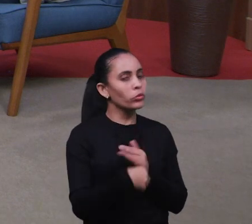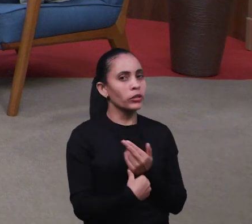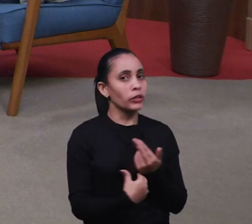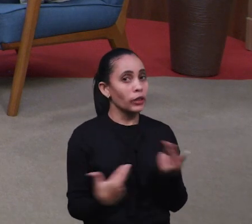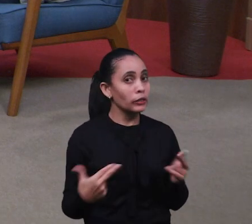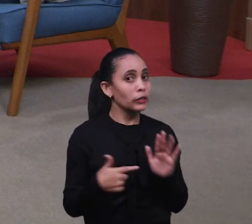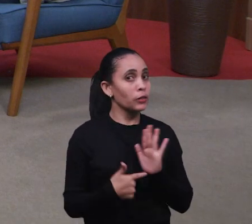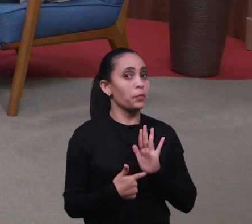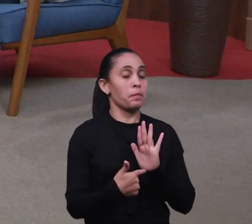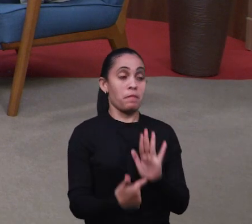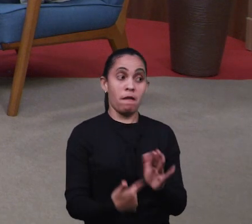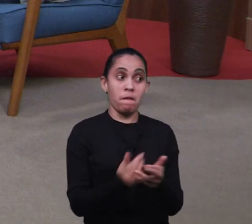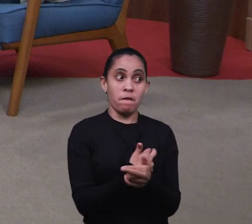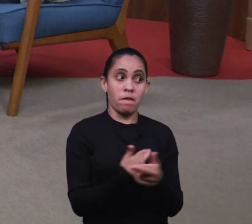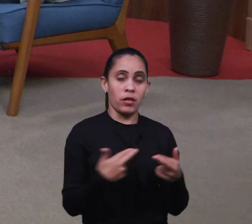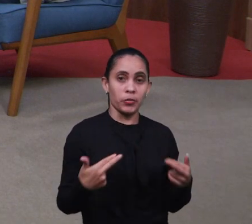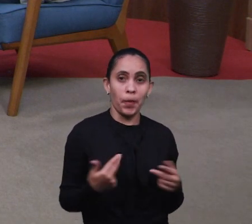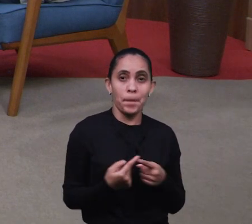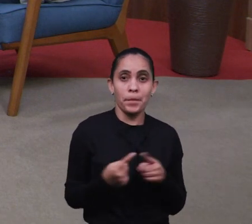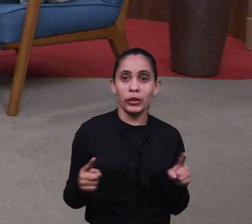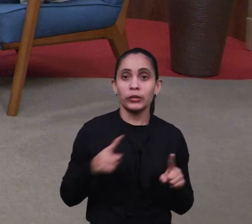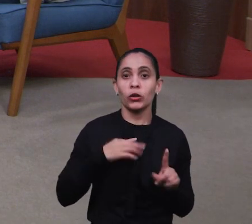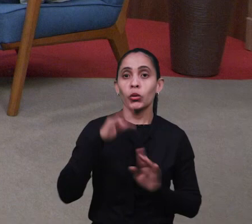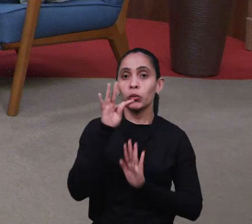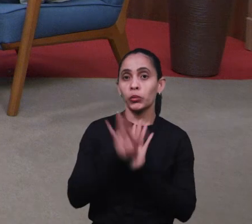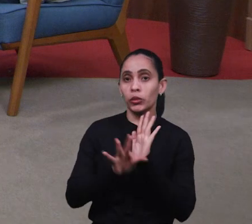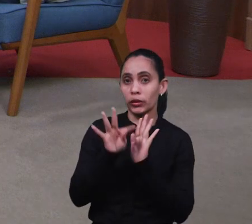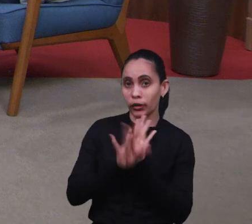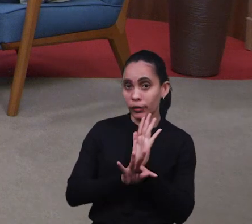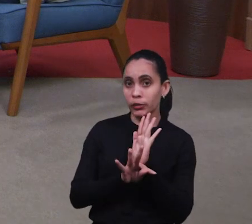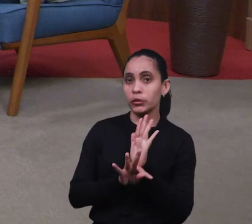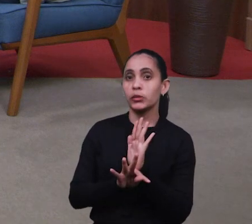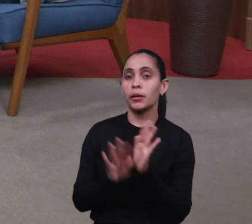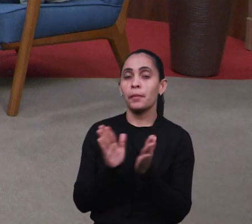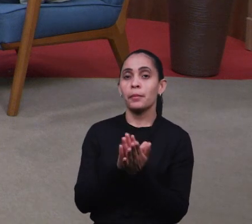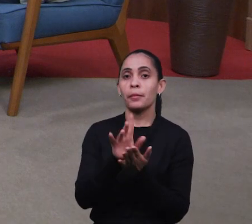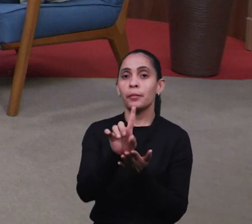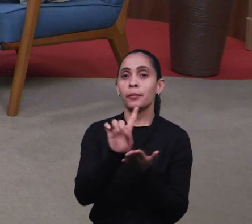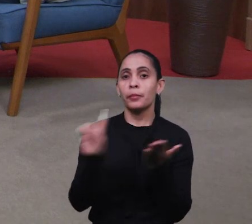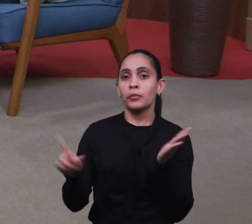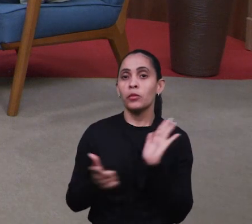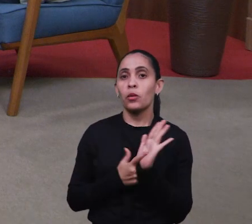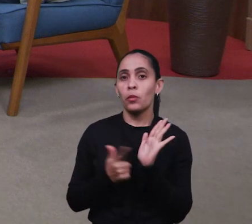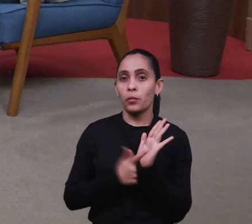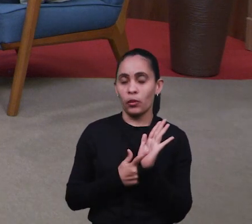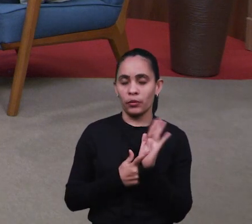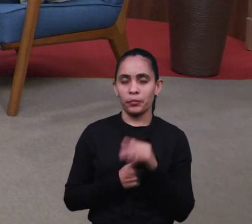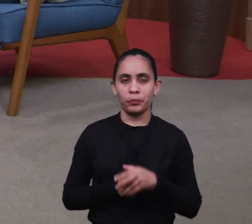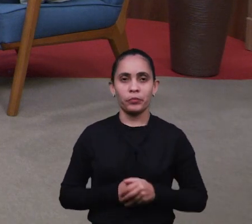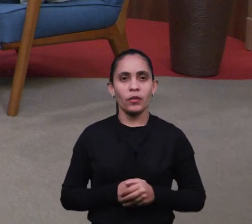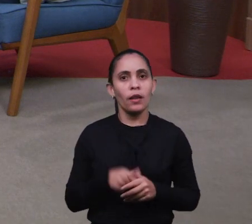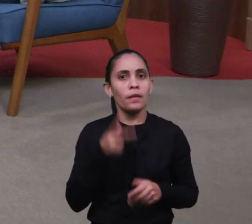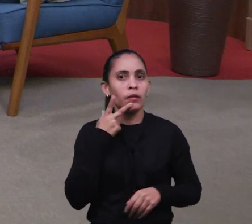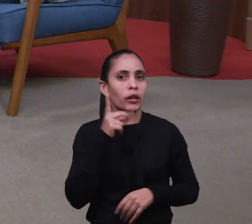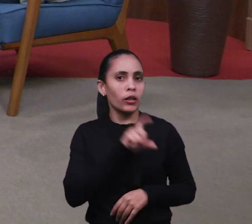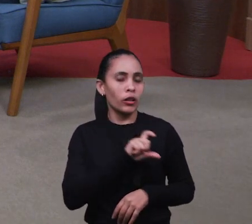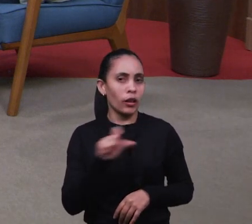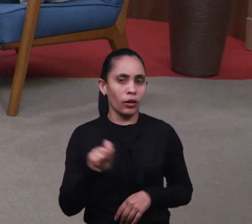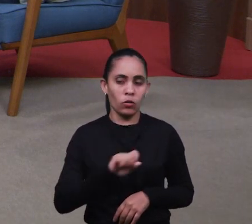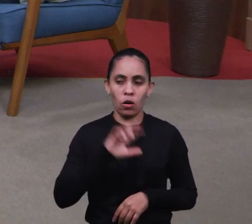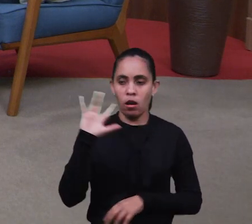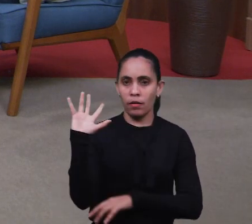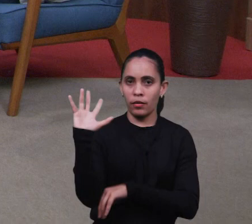Essas expressões que estão aqui. Vamos trazer outros textos bíblicos que comprovam. Por exemplo, falamos sobre a sombra. A